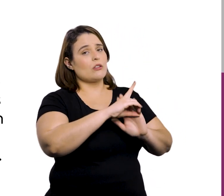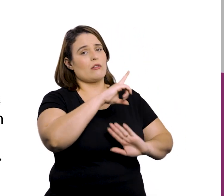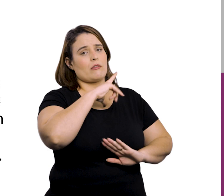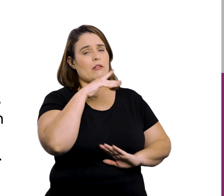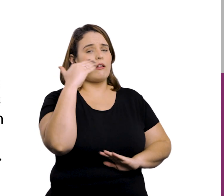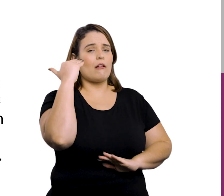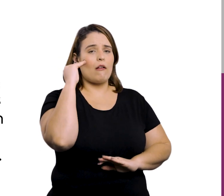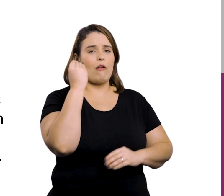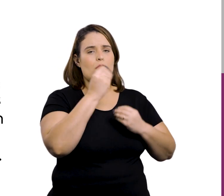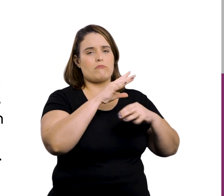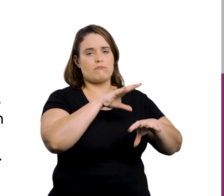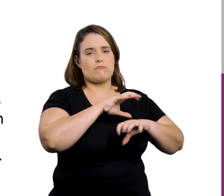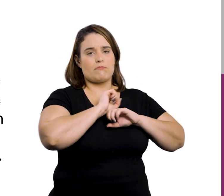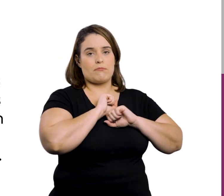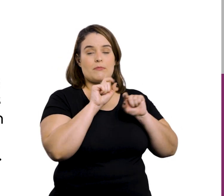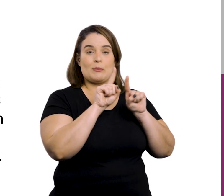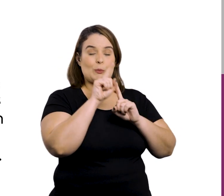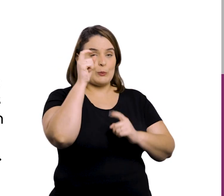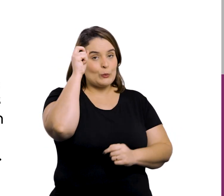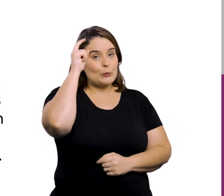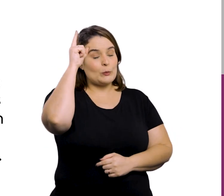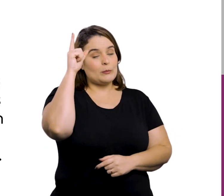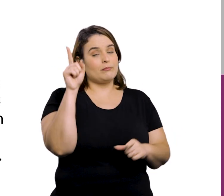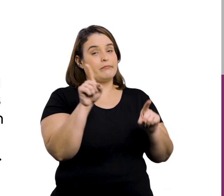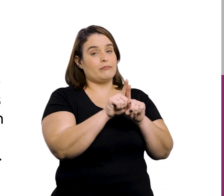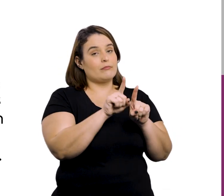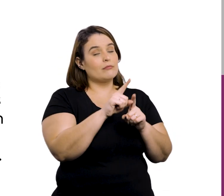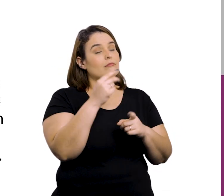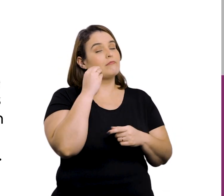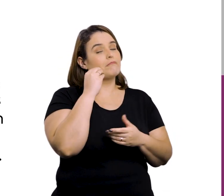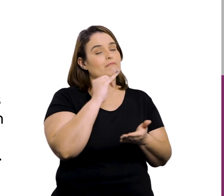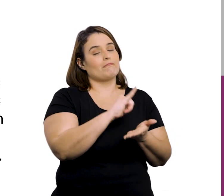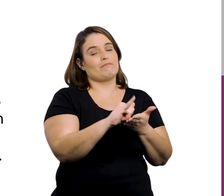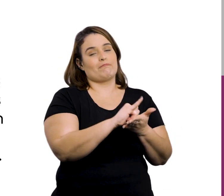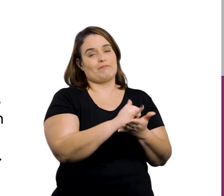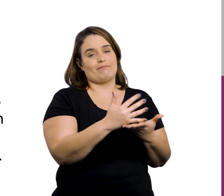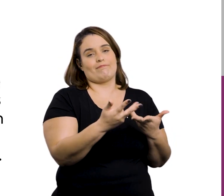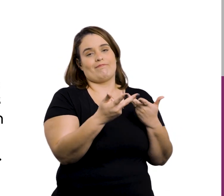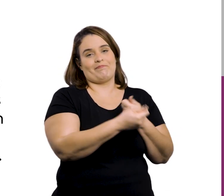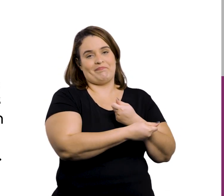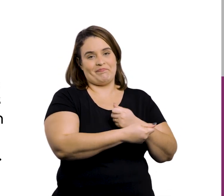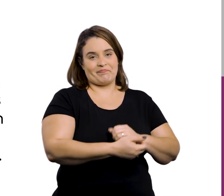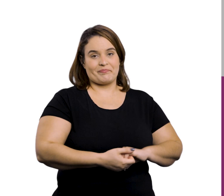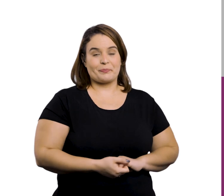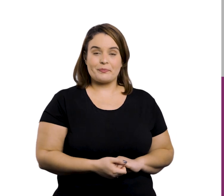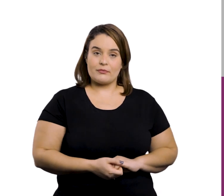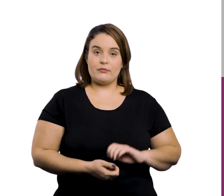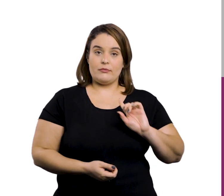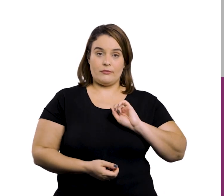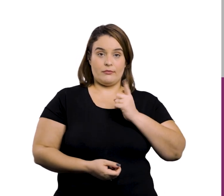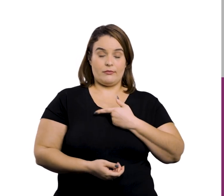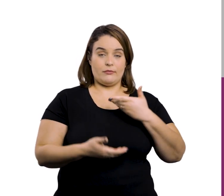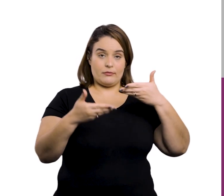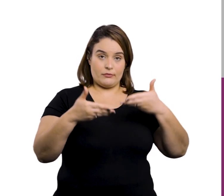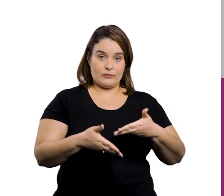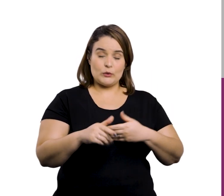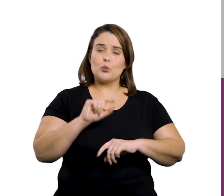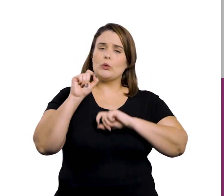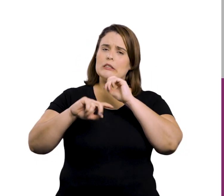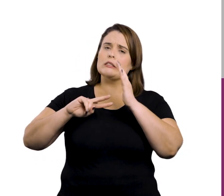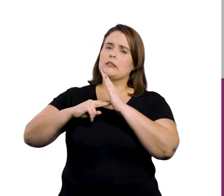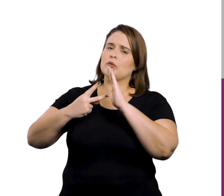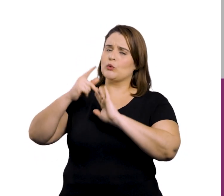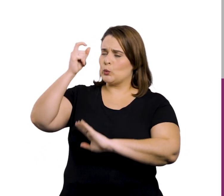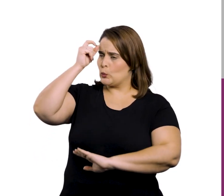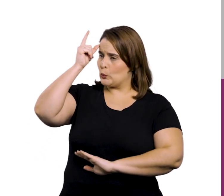de compreenderem e se apropriarem da cultura, inclusive procurando aprimorá-la e enriquecê-la. No nosso caso aqui,